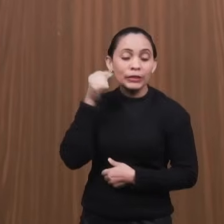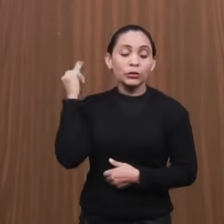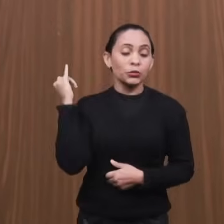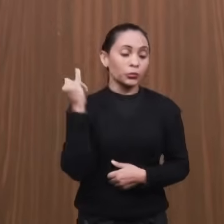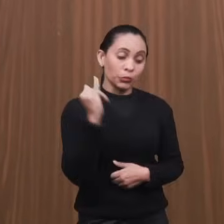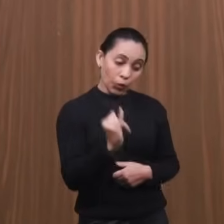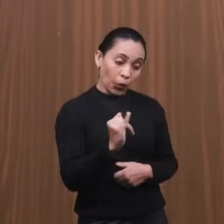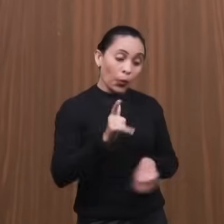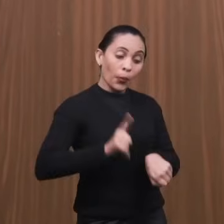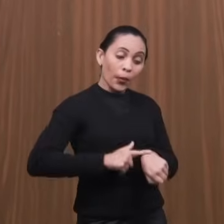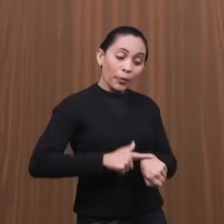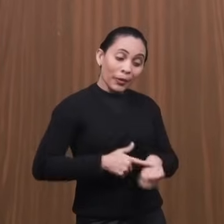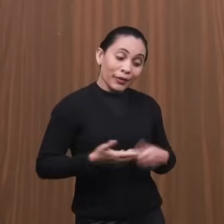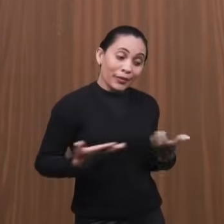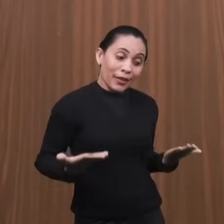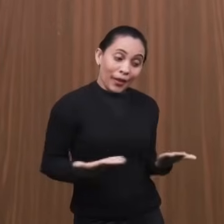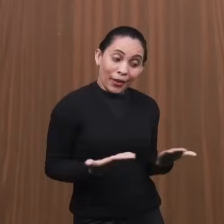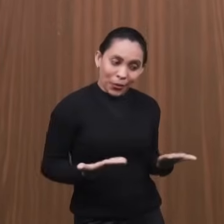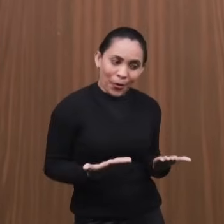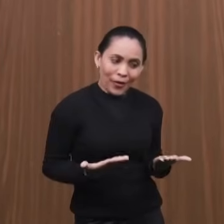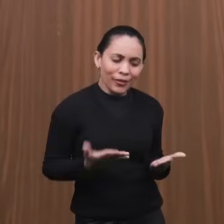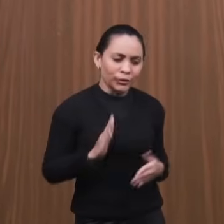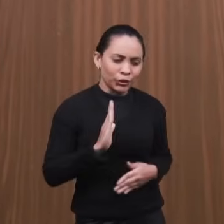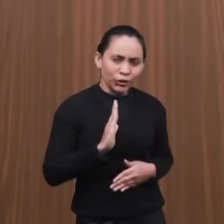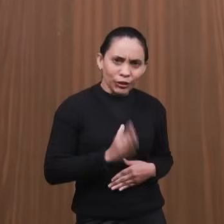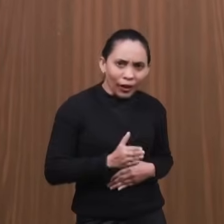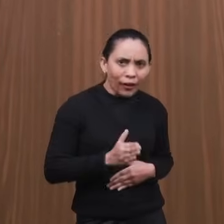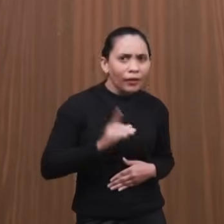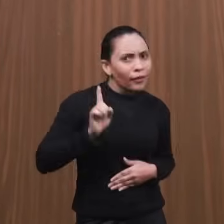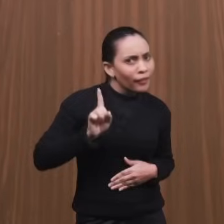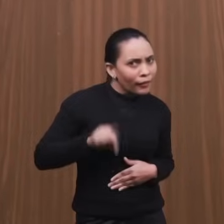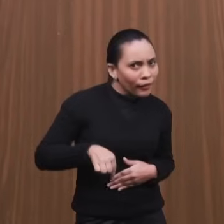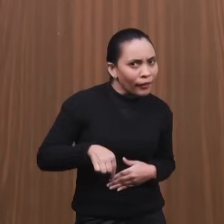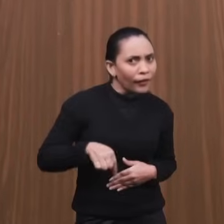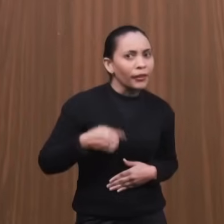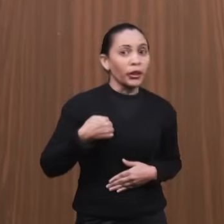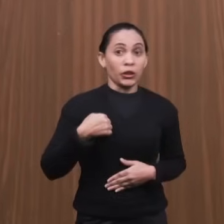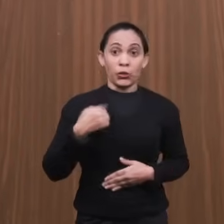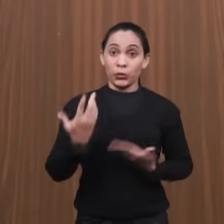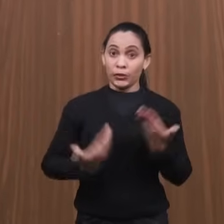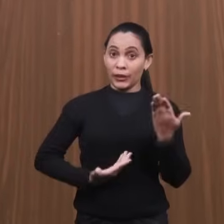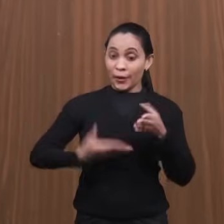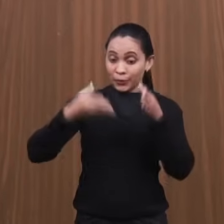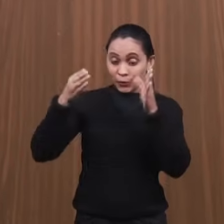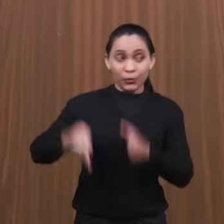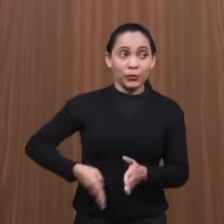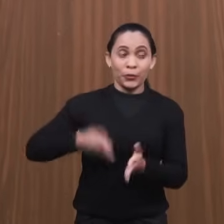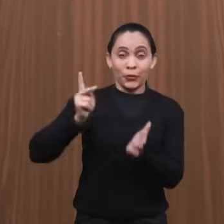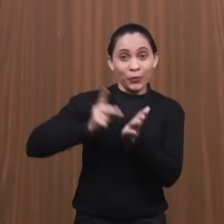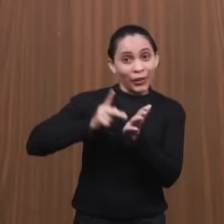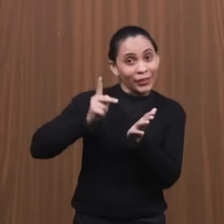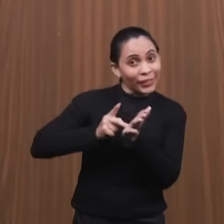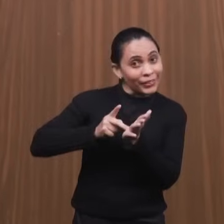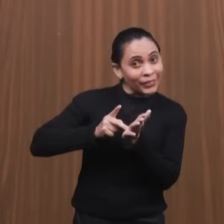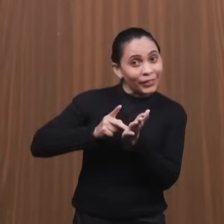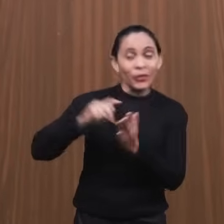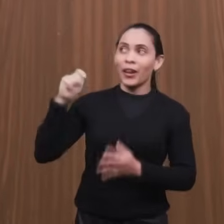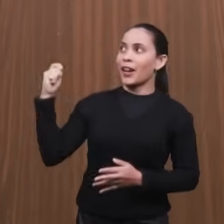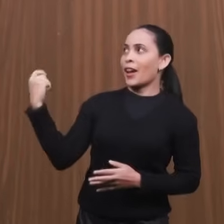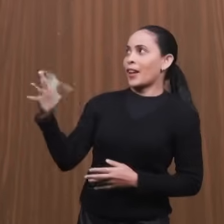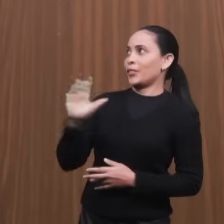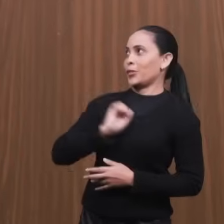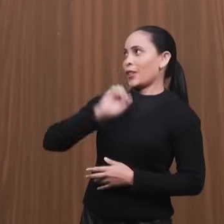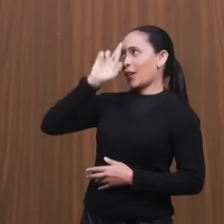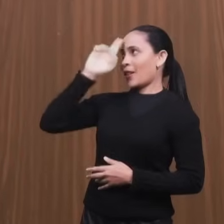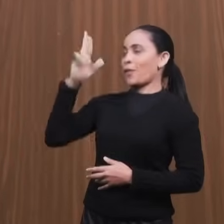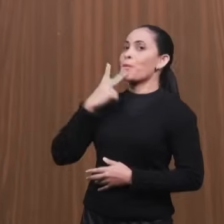ela, é chegada a hora, ou seja, a hora vem e a hora é em que os verdadeiros adoradores adorarão